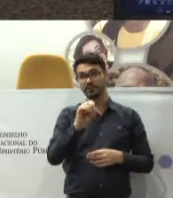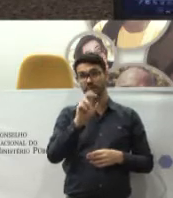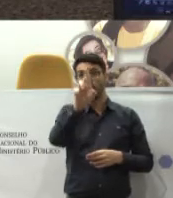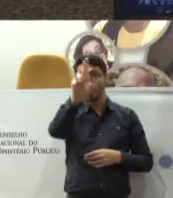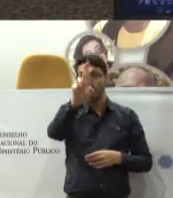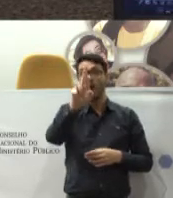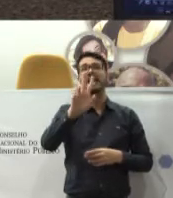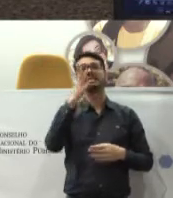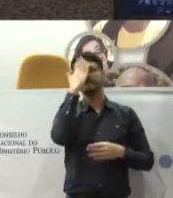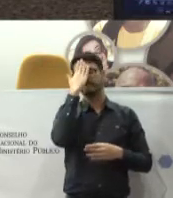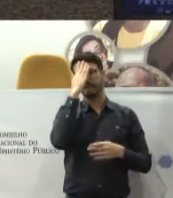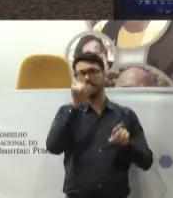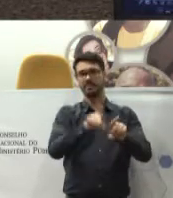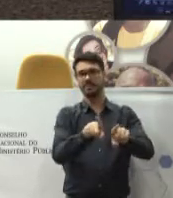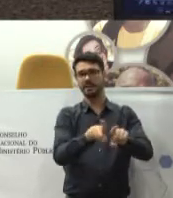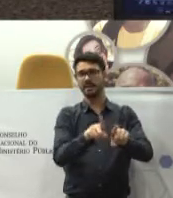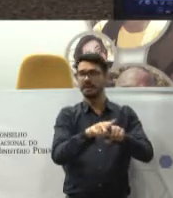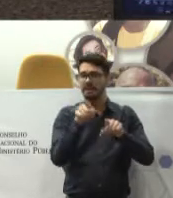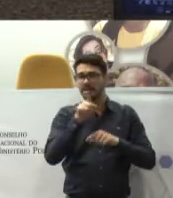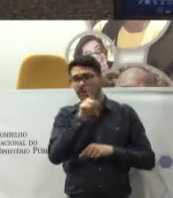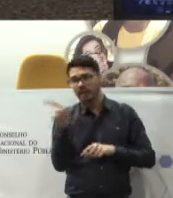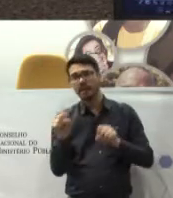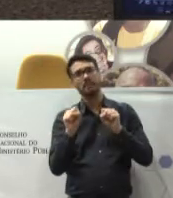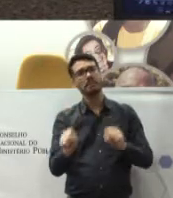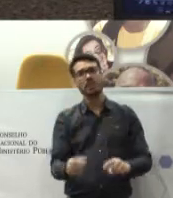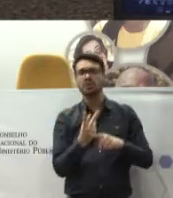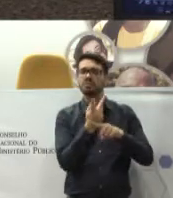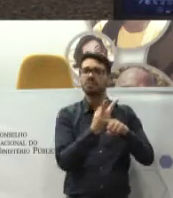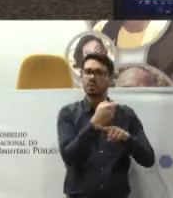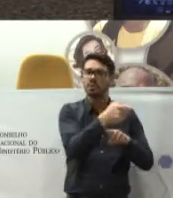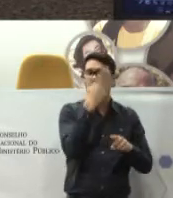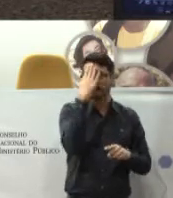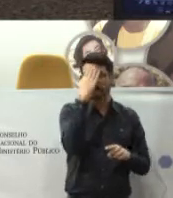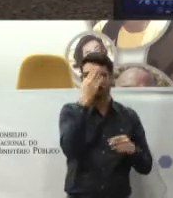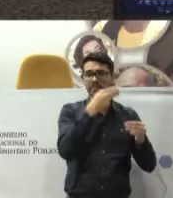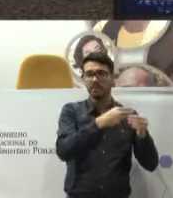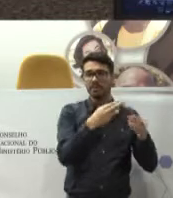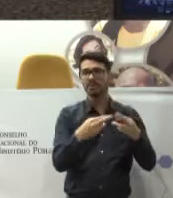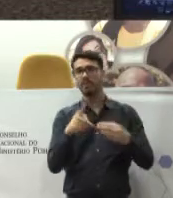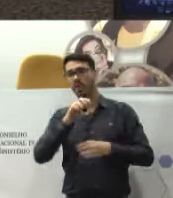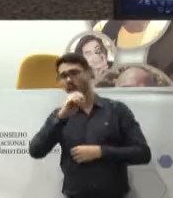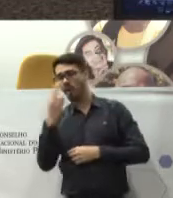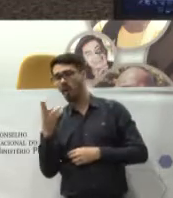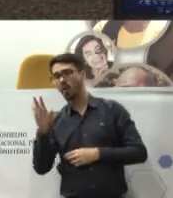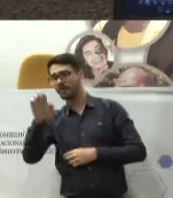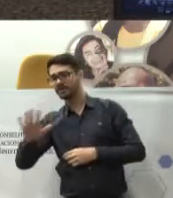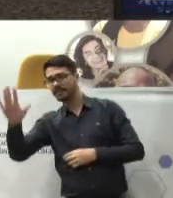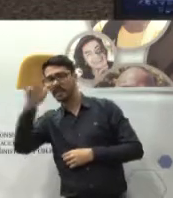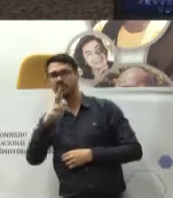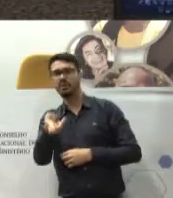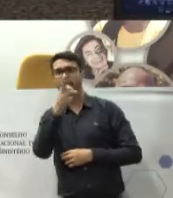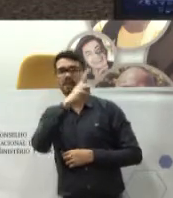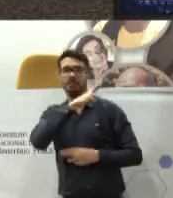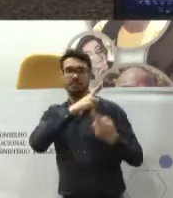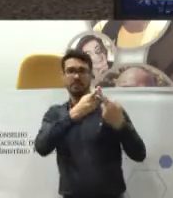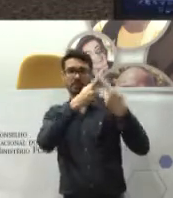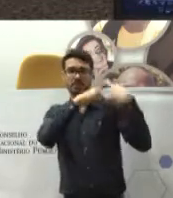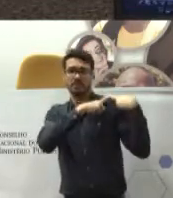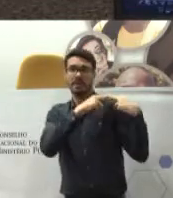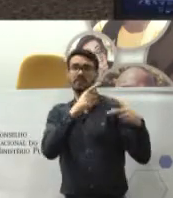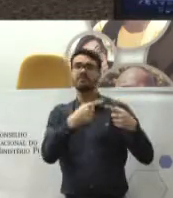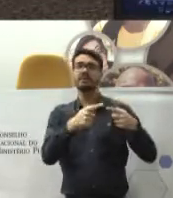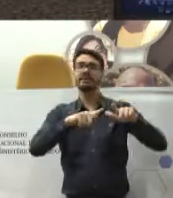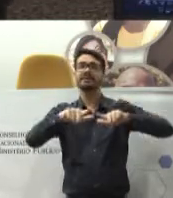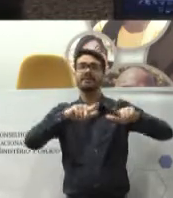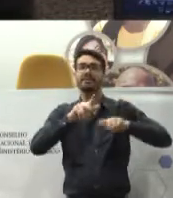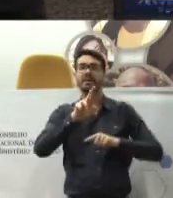procura quem tem a obrigação para direcionar a minha demanda. Essa é uma questão que tem que ser discutida a sério. Eu estou esperando,